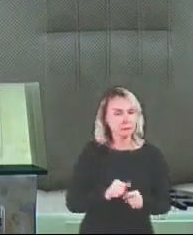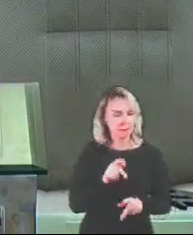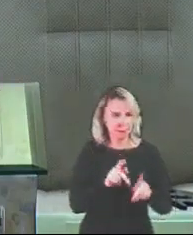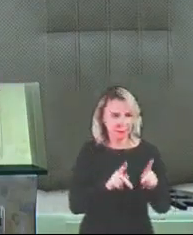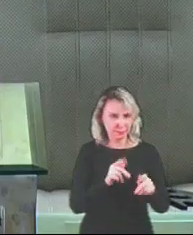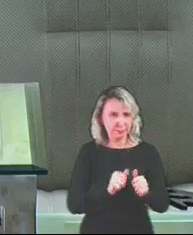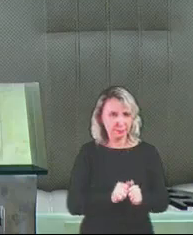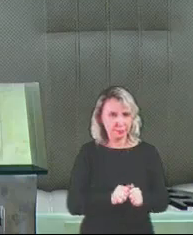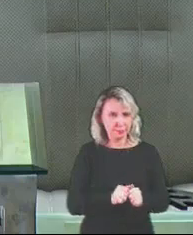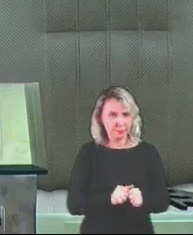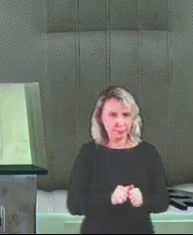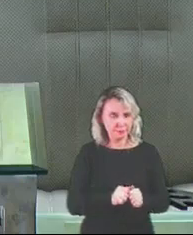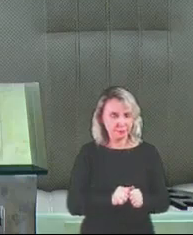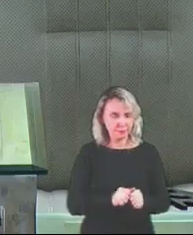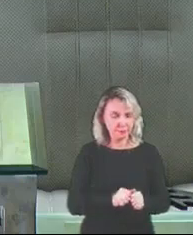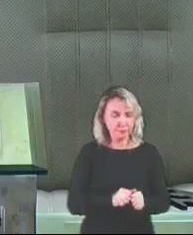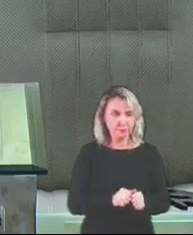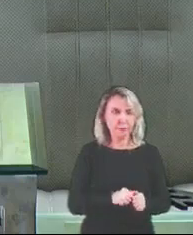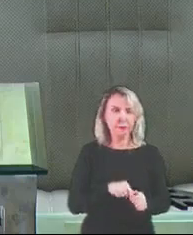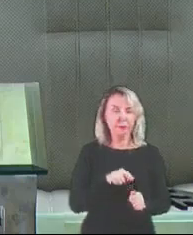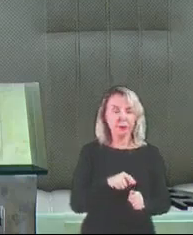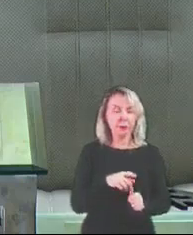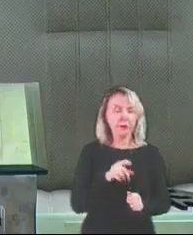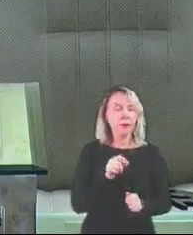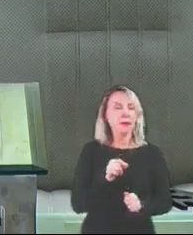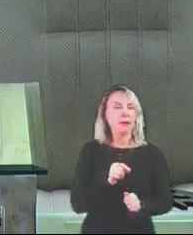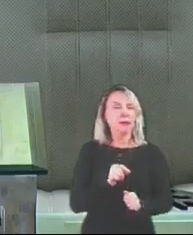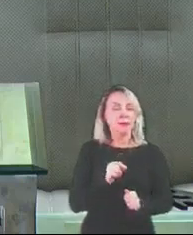é um quebrantamento espiritual.